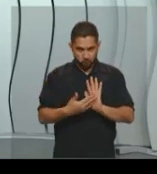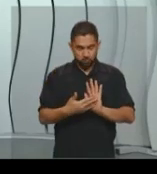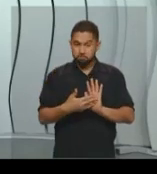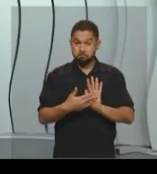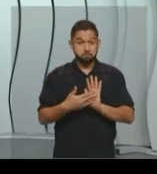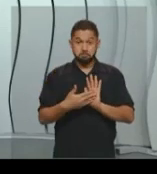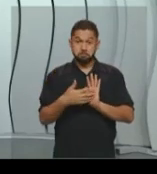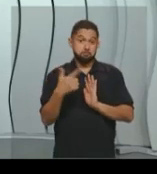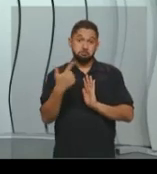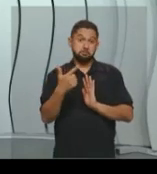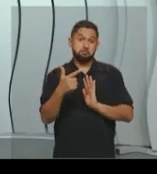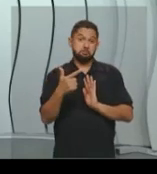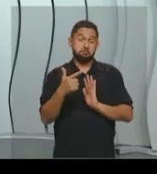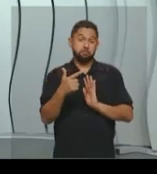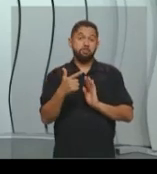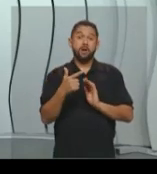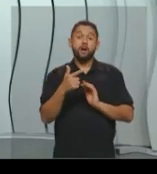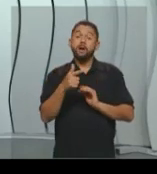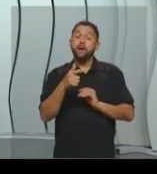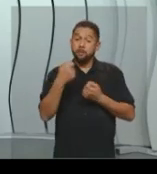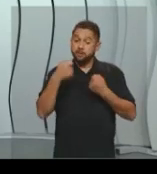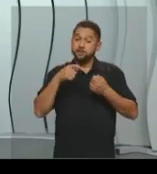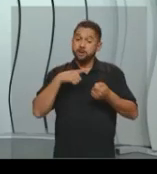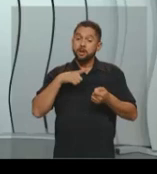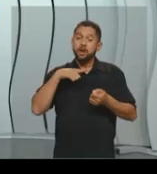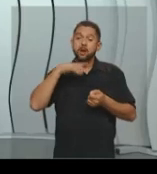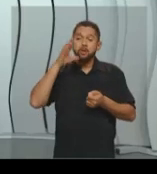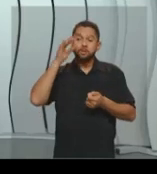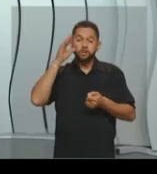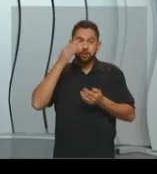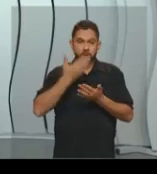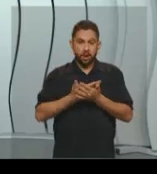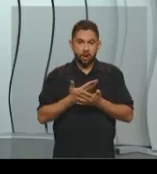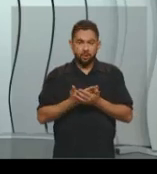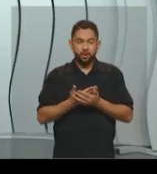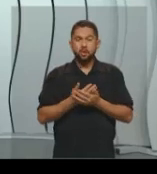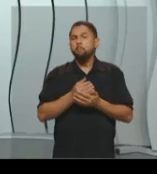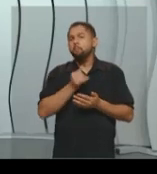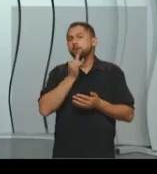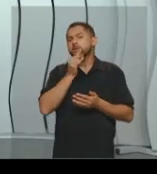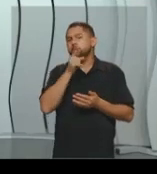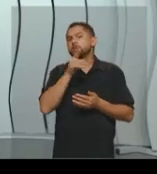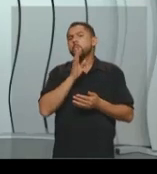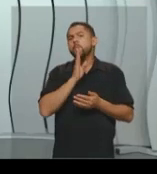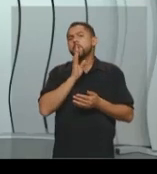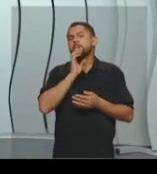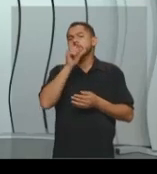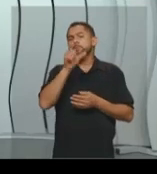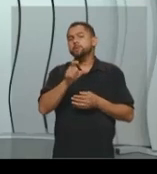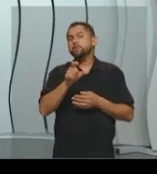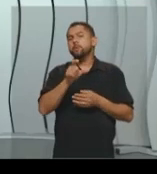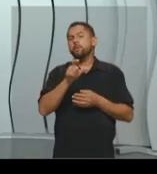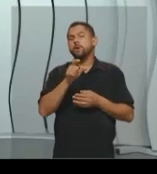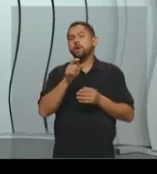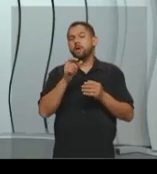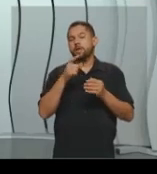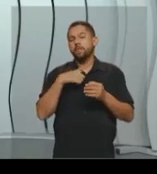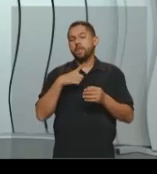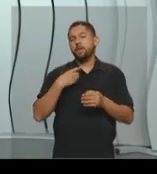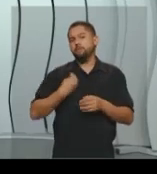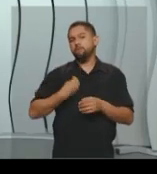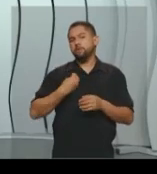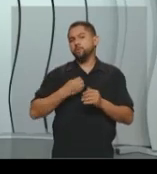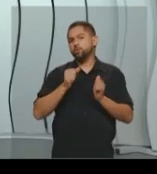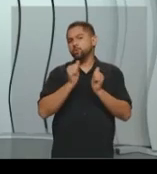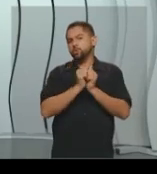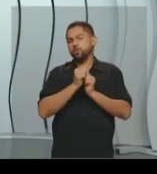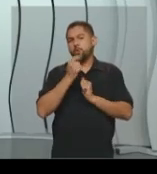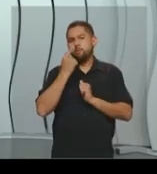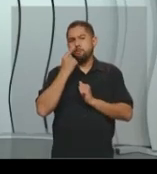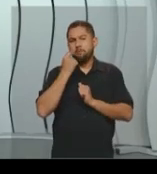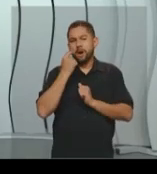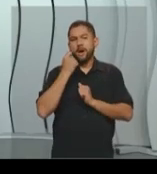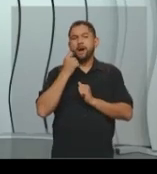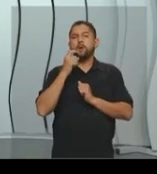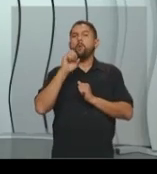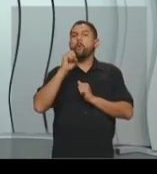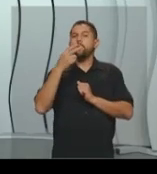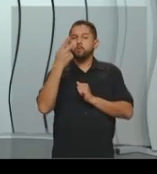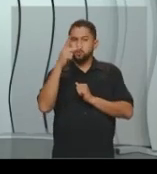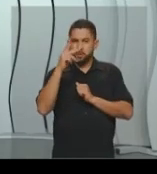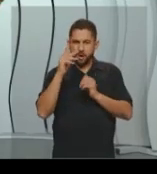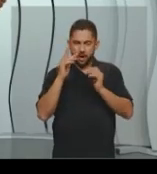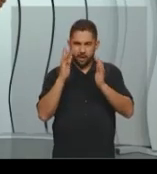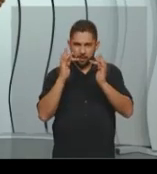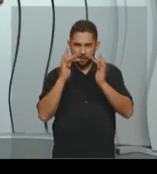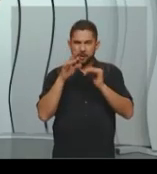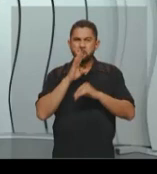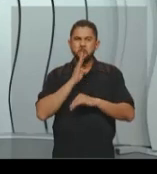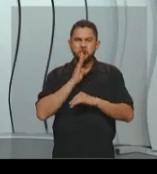sobre a pessoa que convive com você, seus pais, seu namorado, sua namorada, você não vai procurar conhecer mais essa pessoa. Então, a